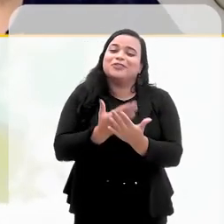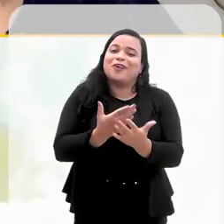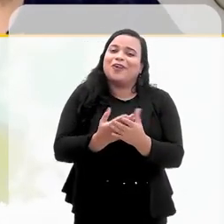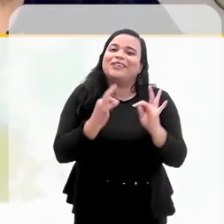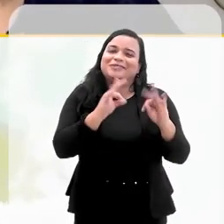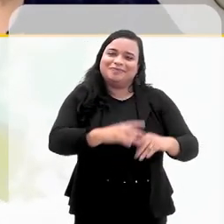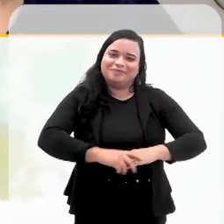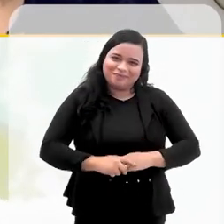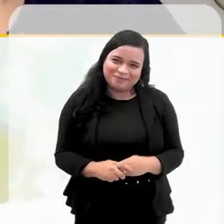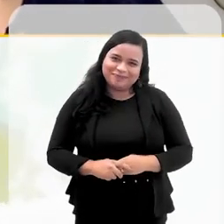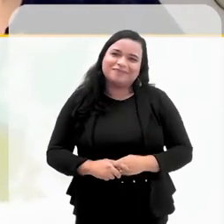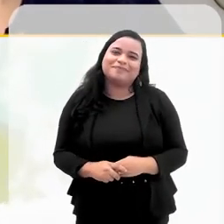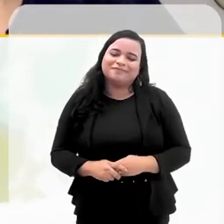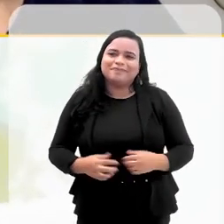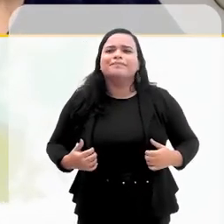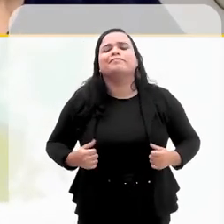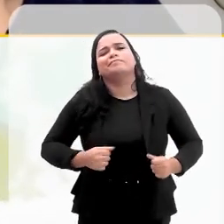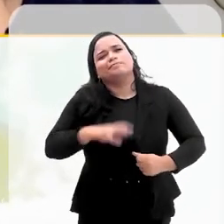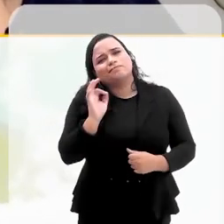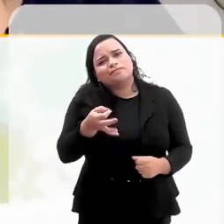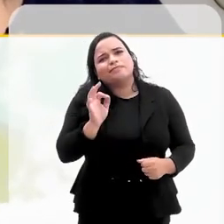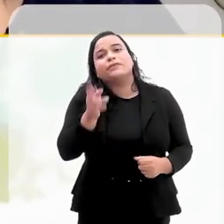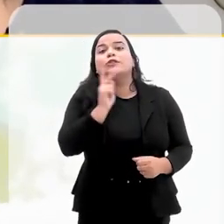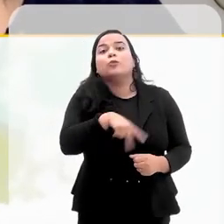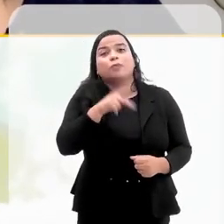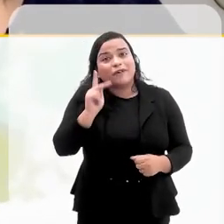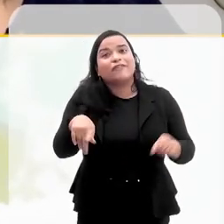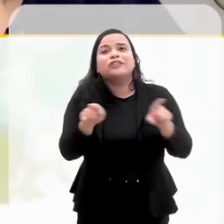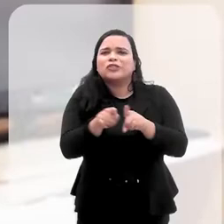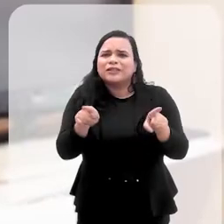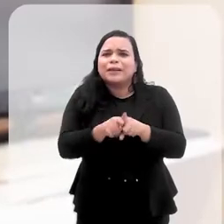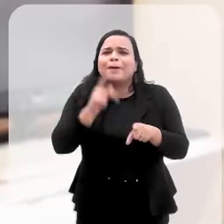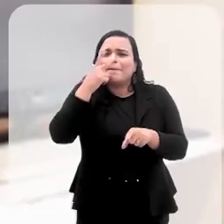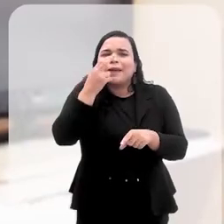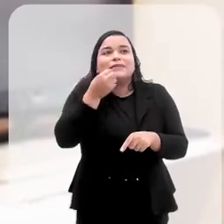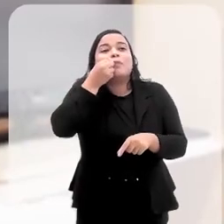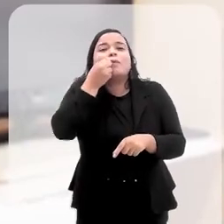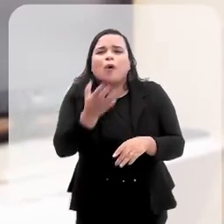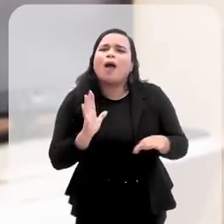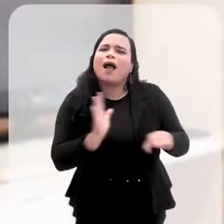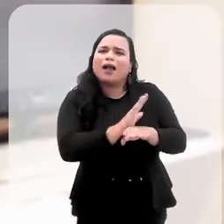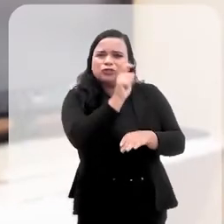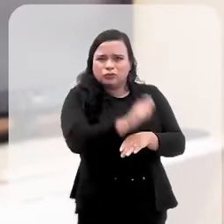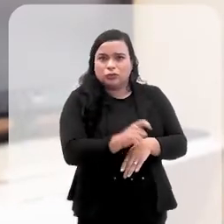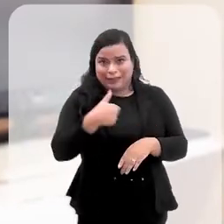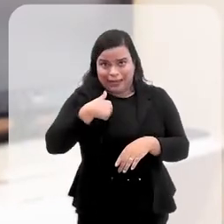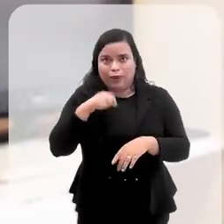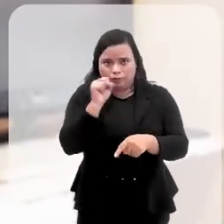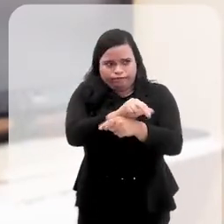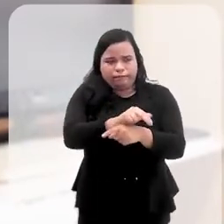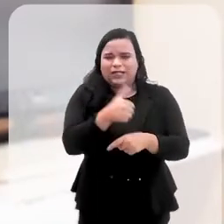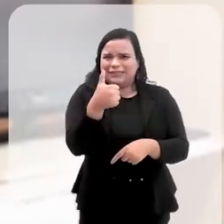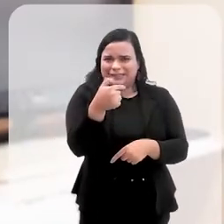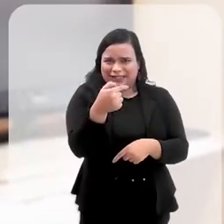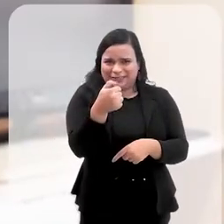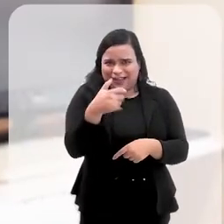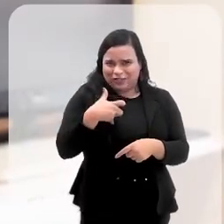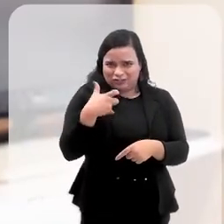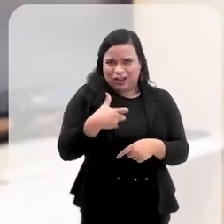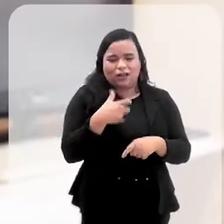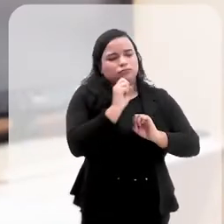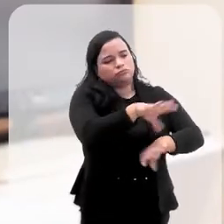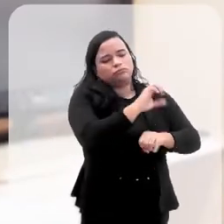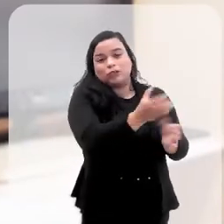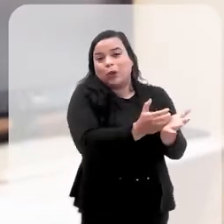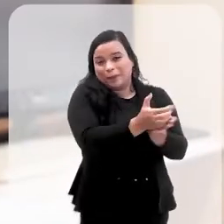essa a filosofia das escolas que eu passei, que o aluno é da escola toda. E como eu aprendi dessas